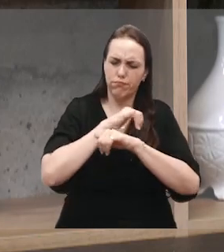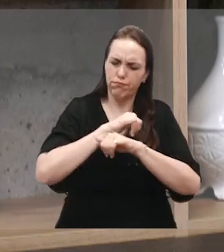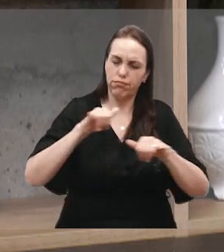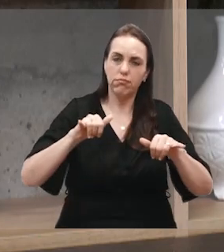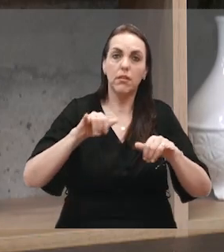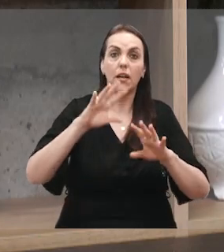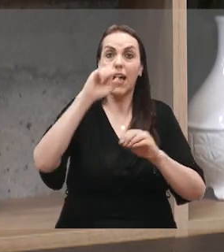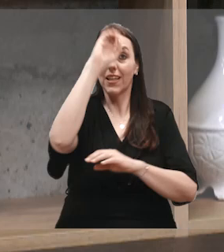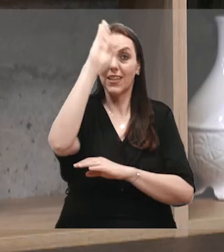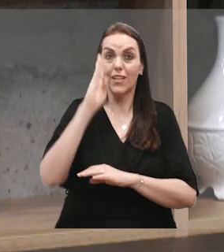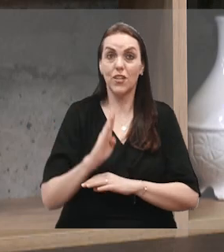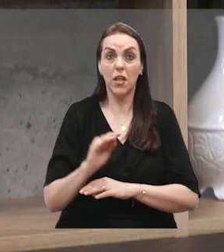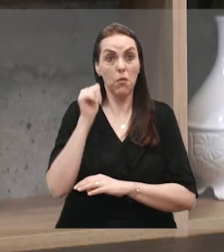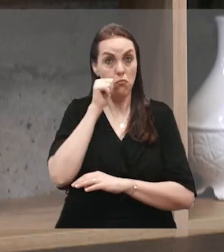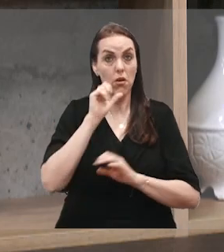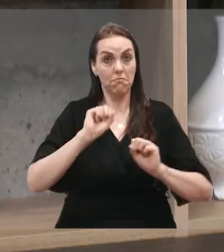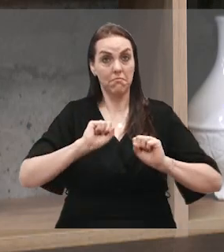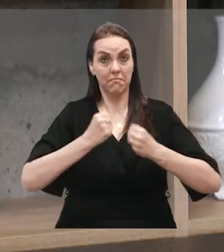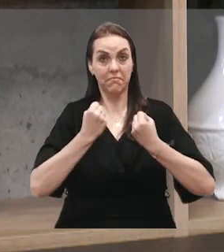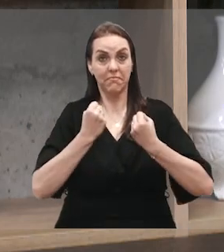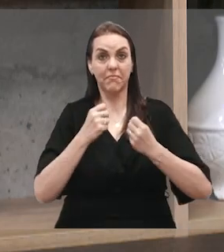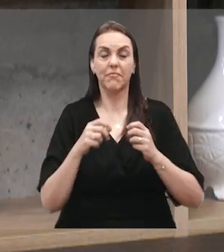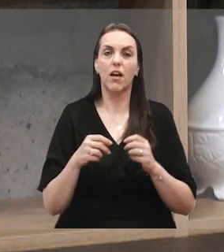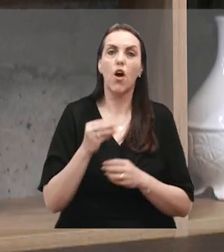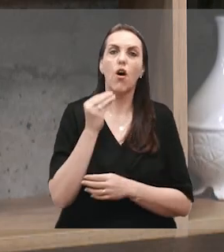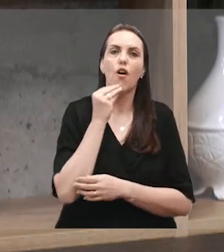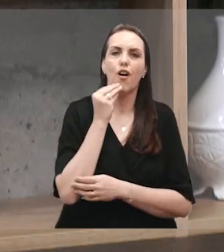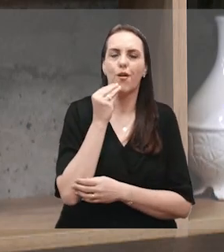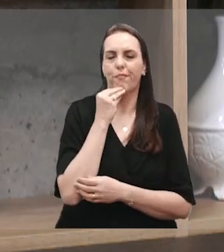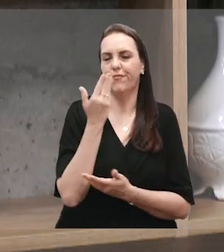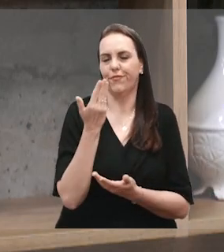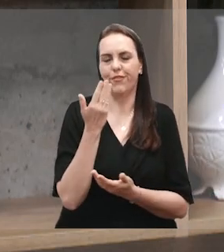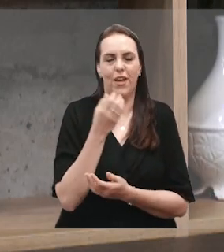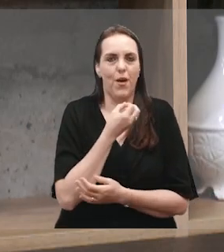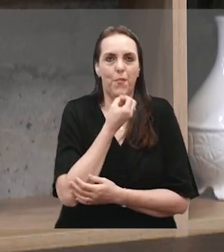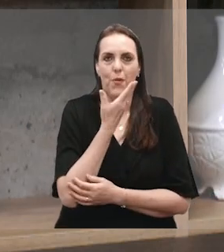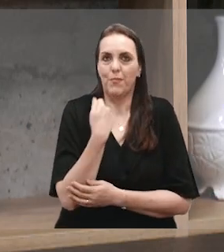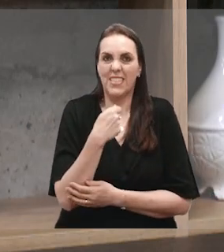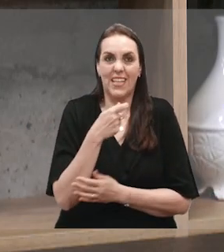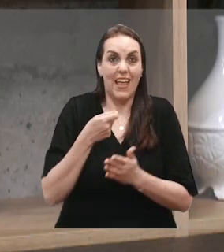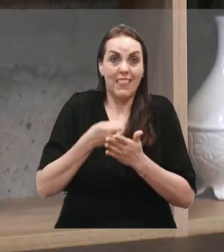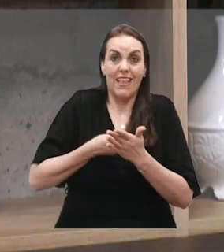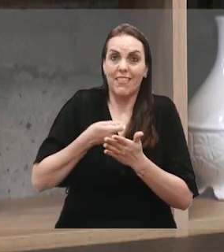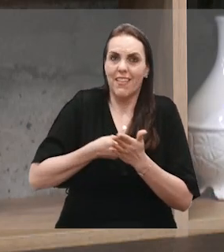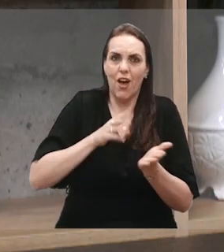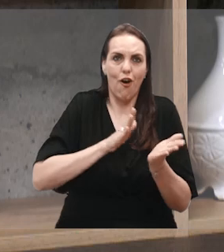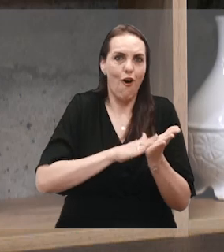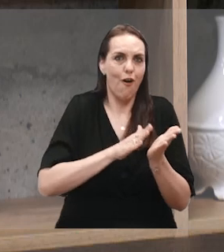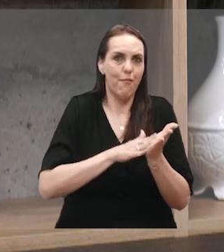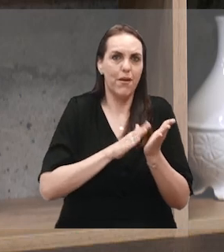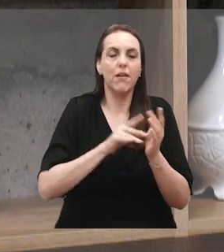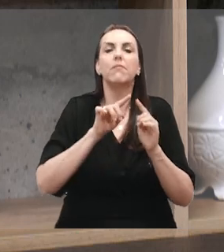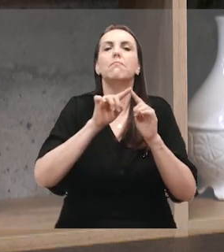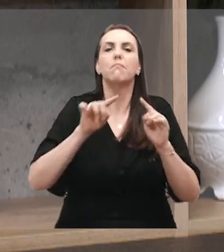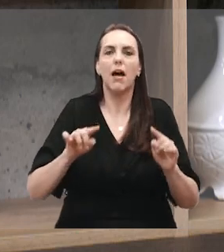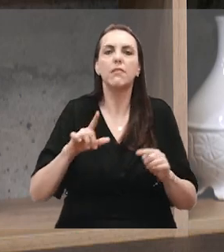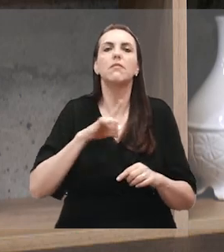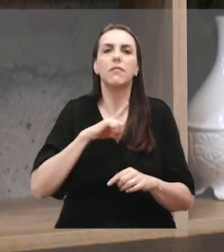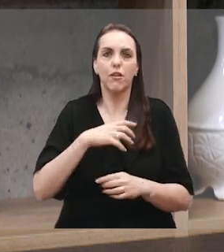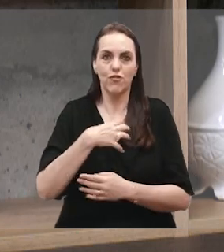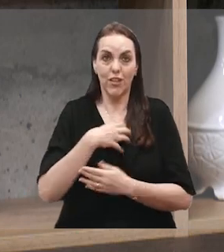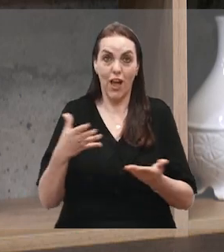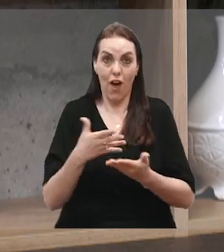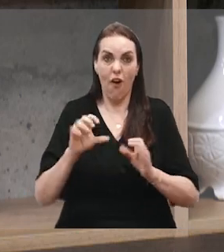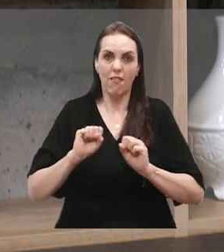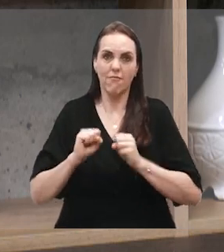mulheres podendo se defender. Claro, o ideal seria que nem tentassem cobrar, mas há formas de se defender e tentar